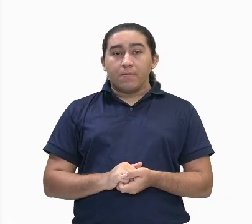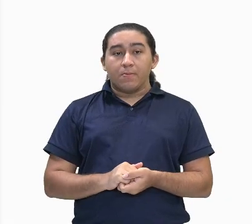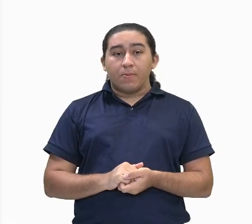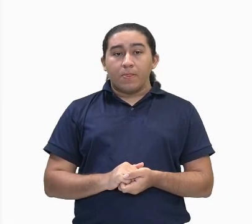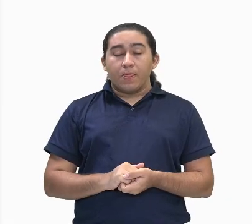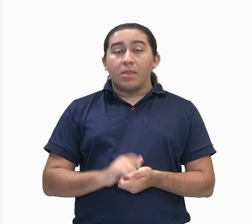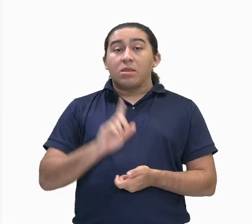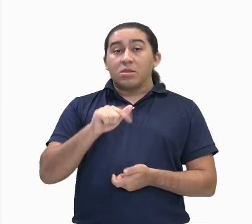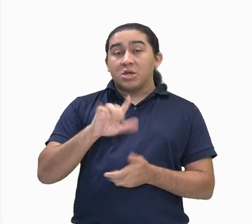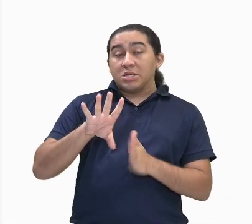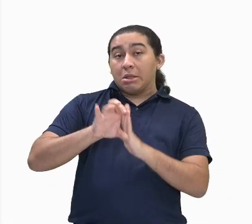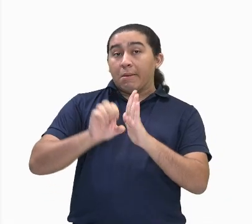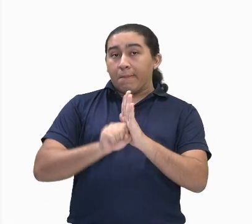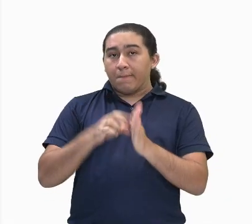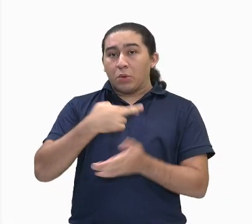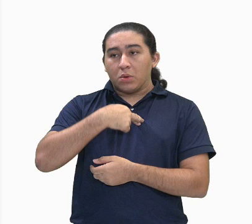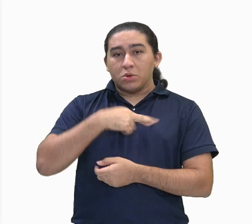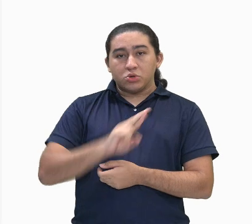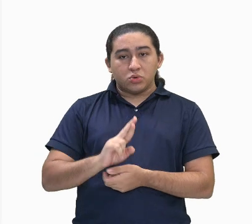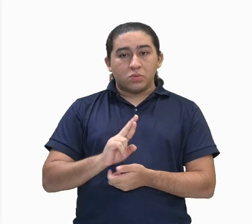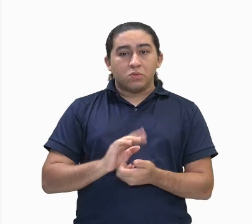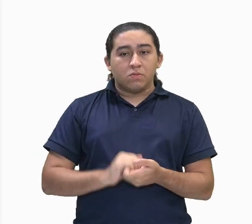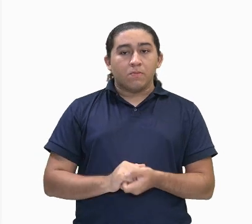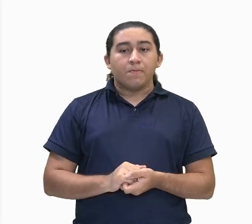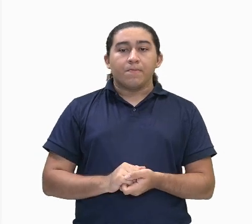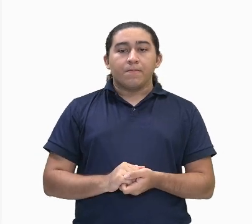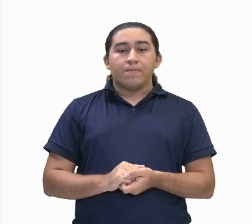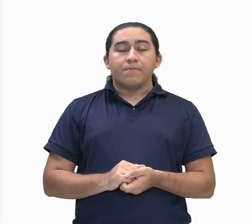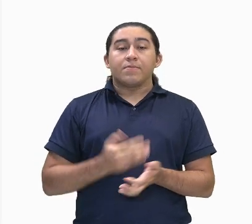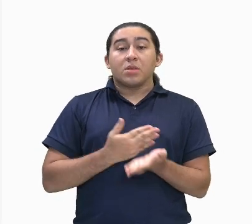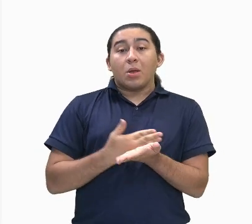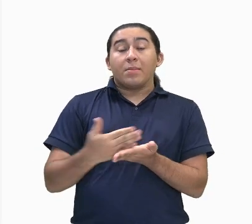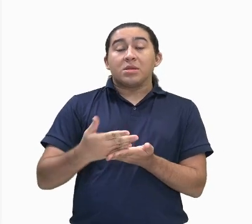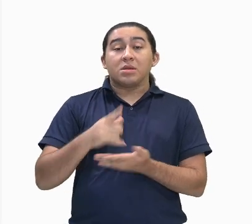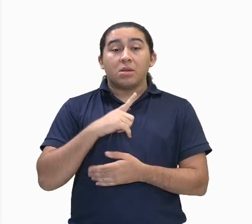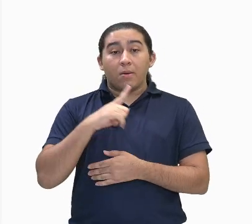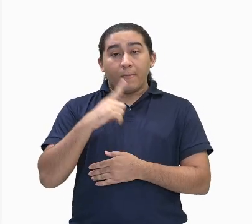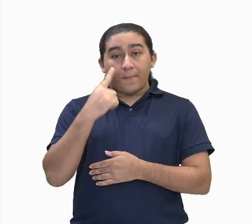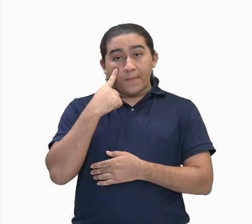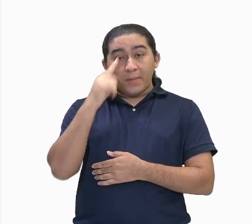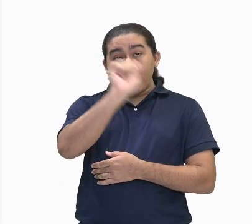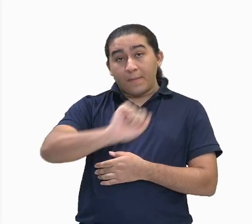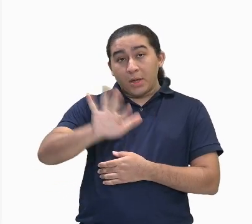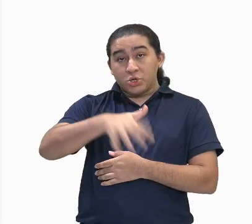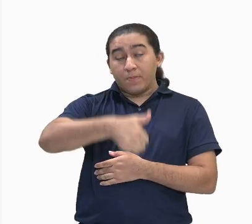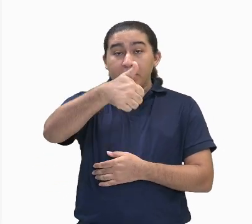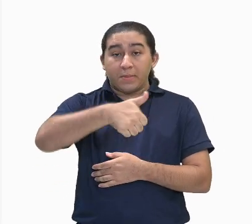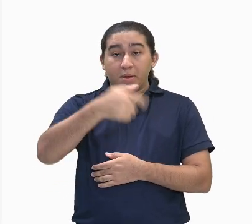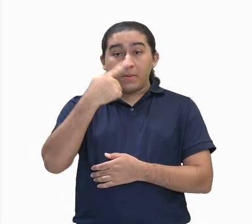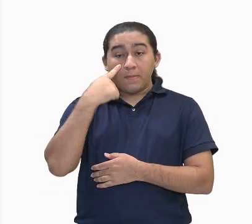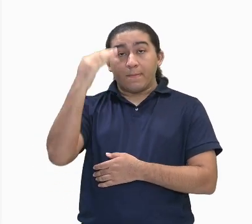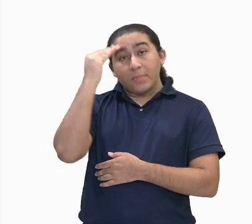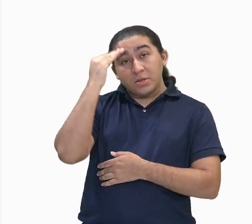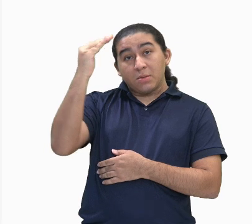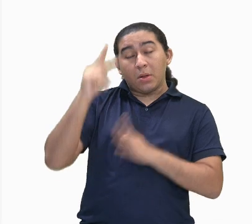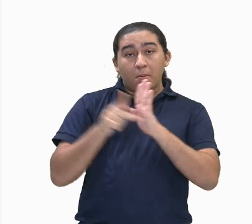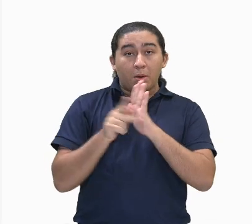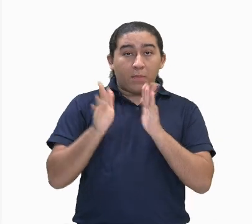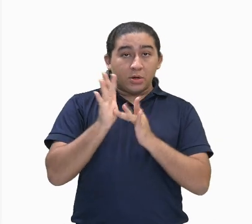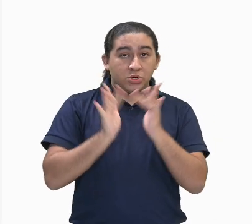símbolos religiosos. Olha, para começar, nós temos a cruz, que é o principal símbolo do